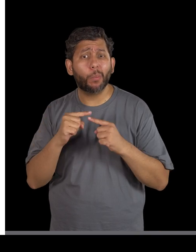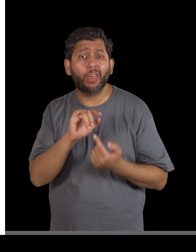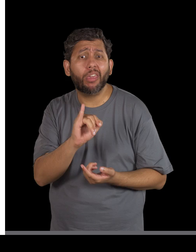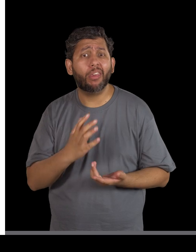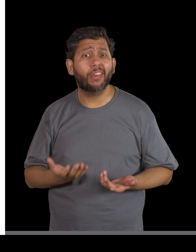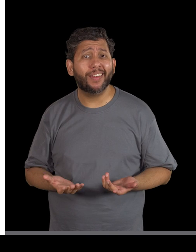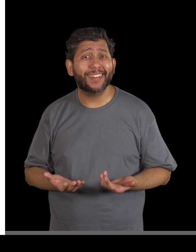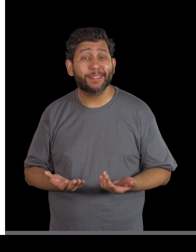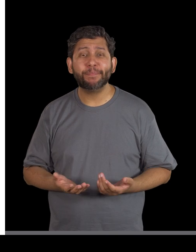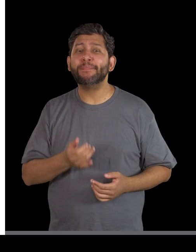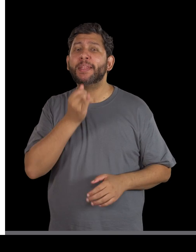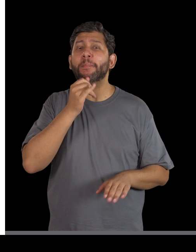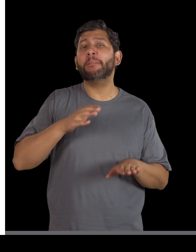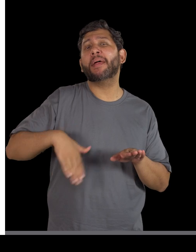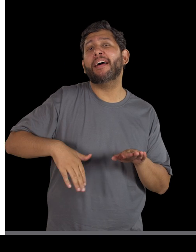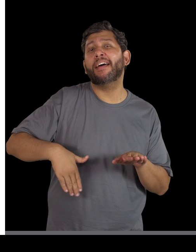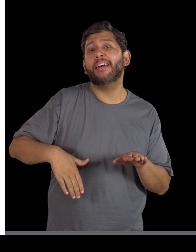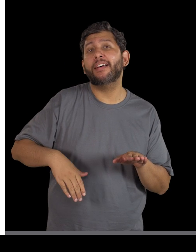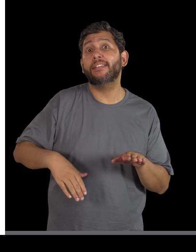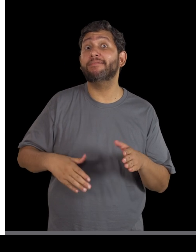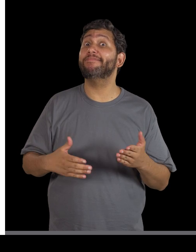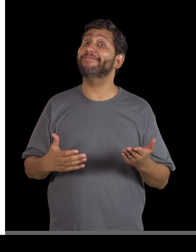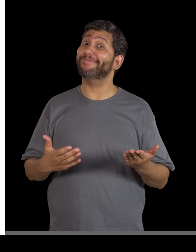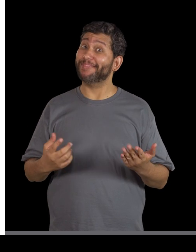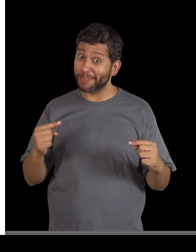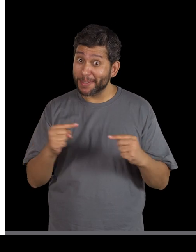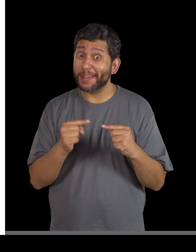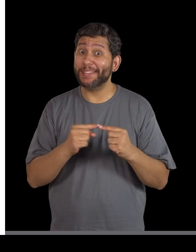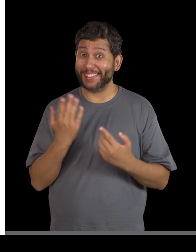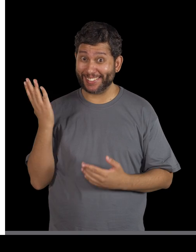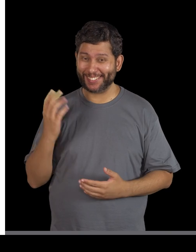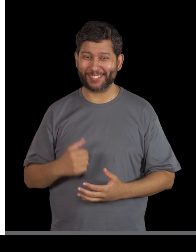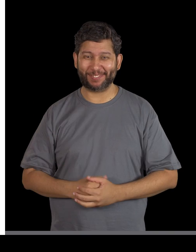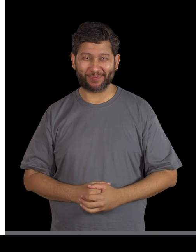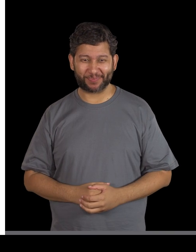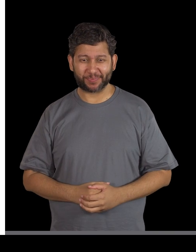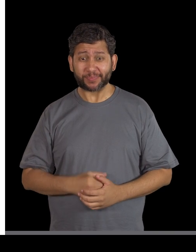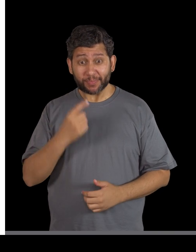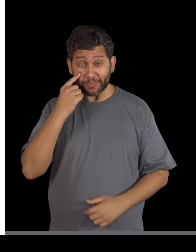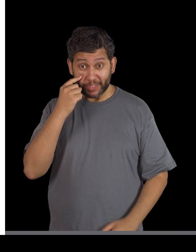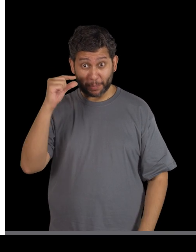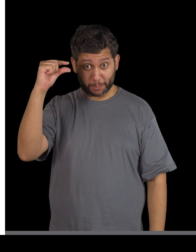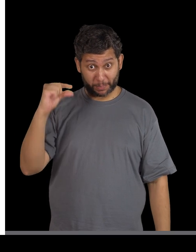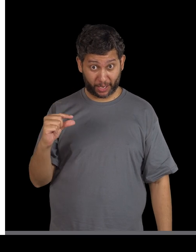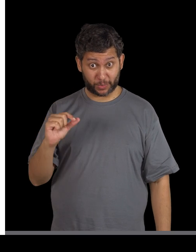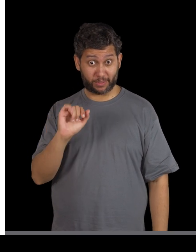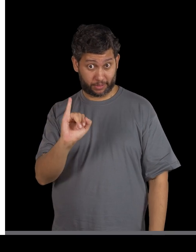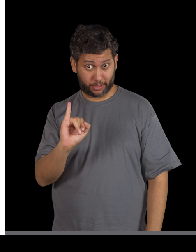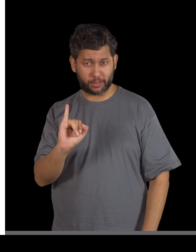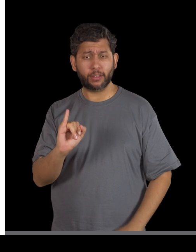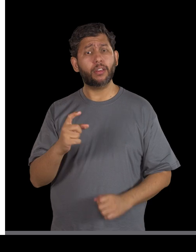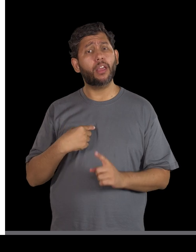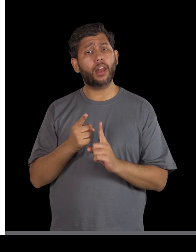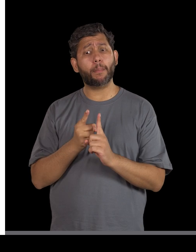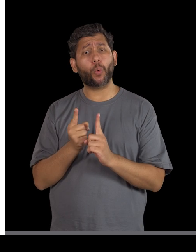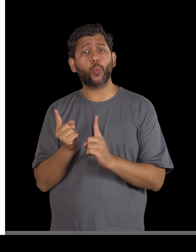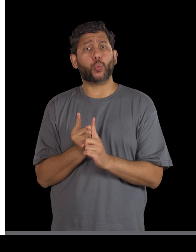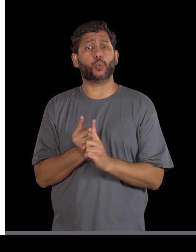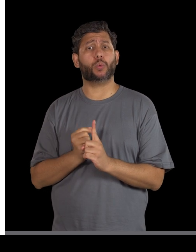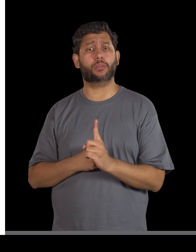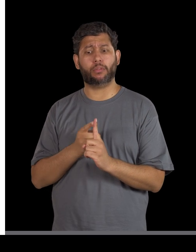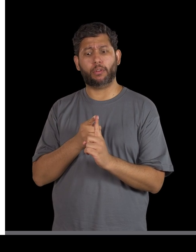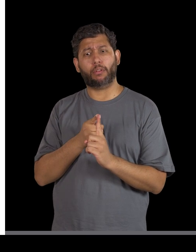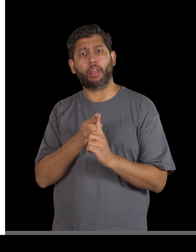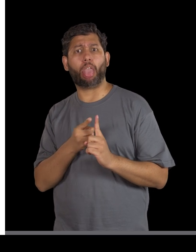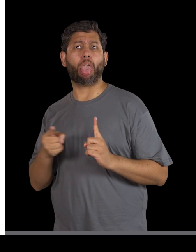beach, praia. Esse segundo I que a gente tem um pouquinho abaixo desse I longo é um I mais curto e que ele tá